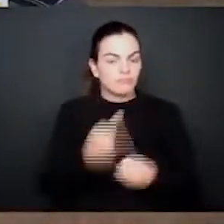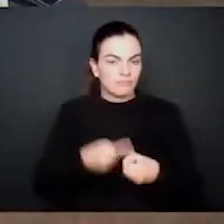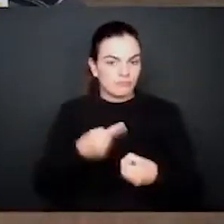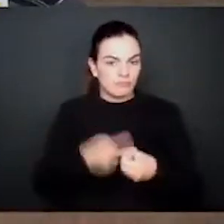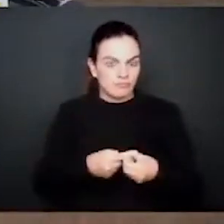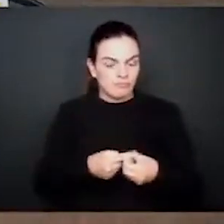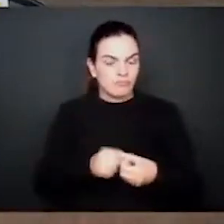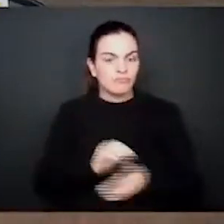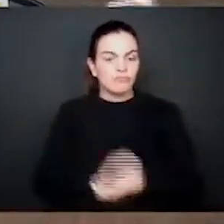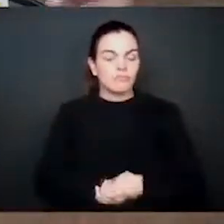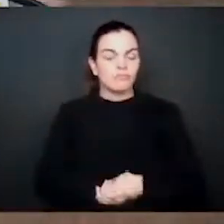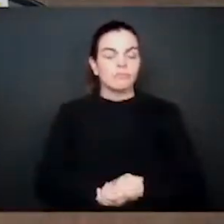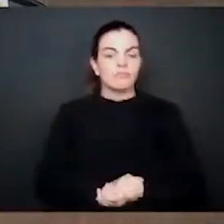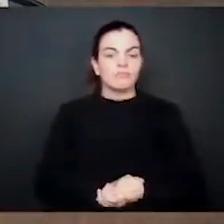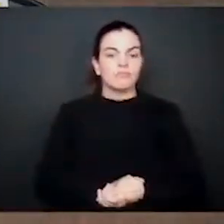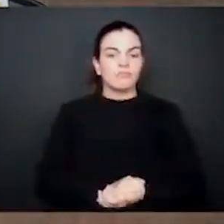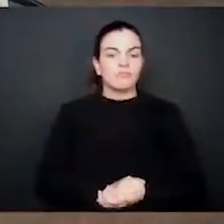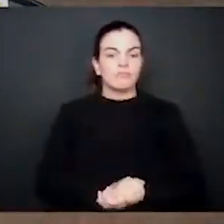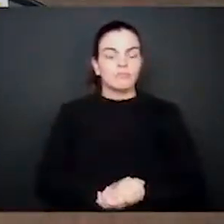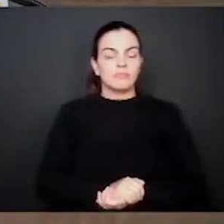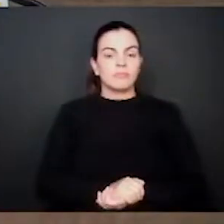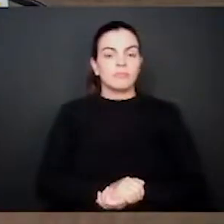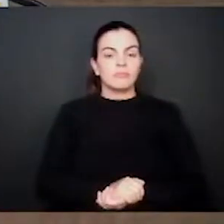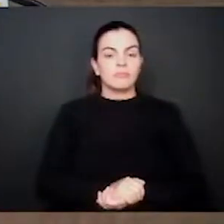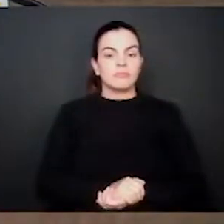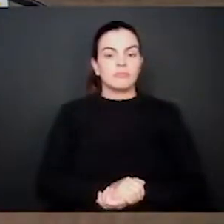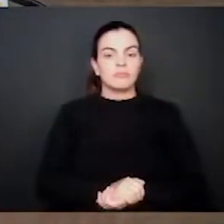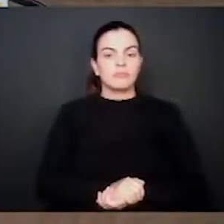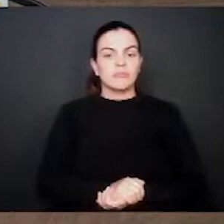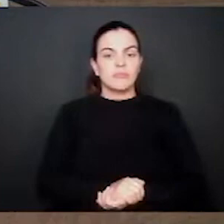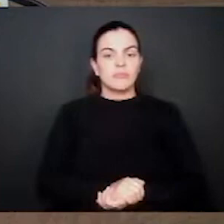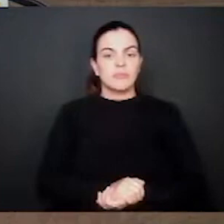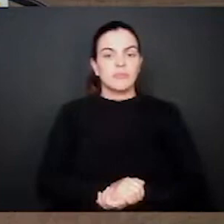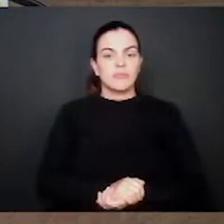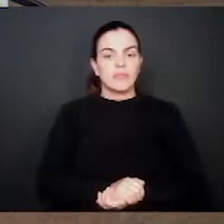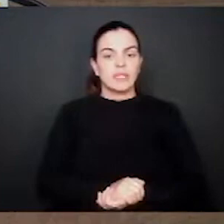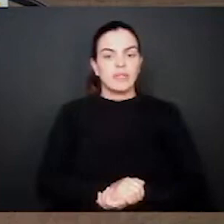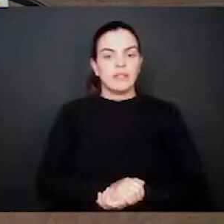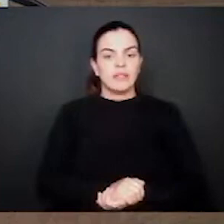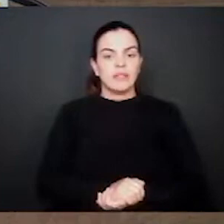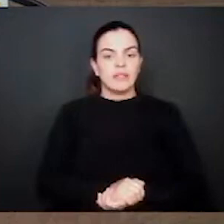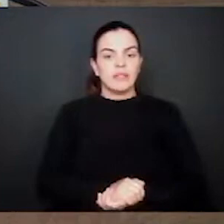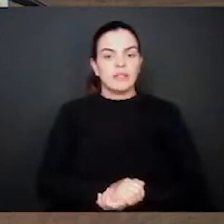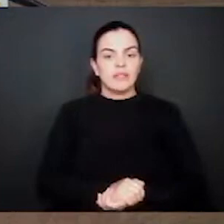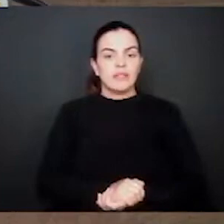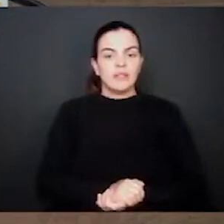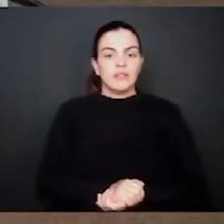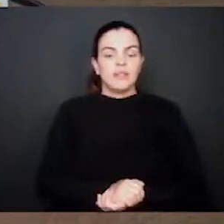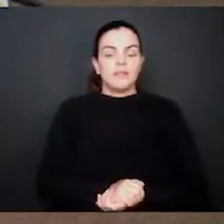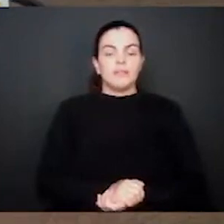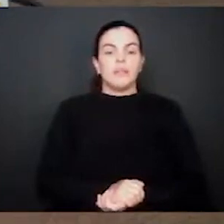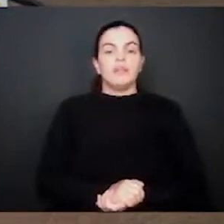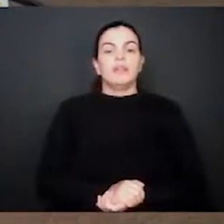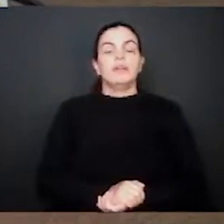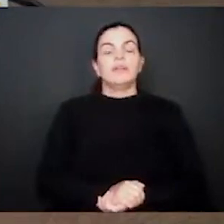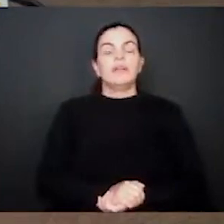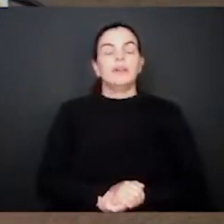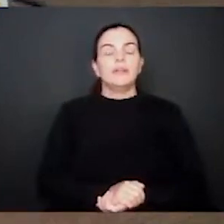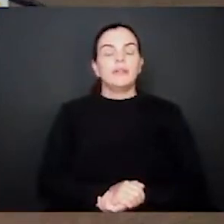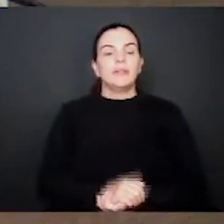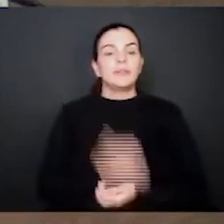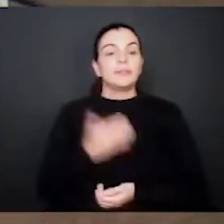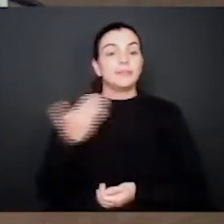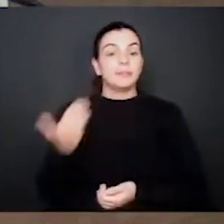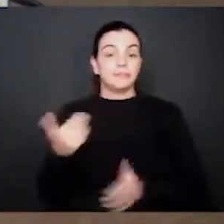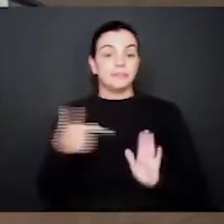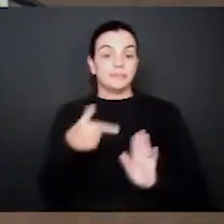dá essa condição. Então, o que nós estamos aqui, eu tenho que observar que este plano municipal